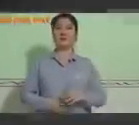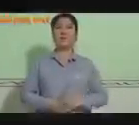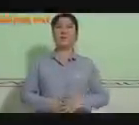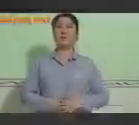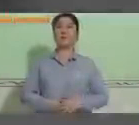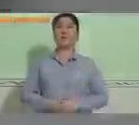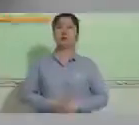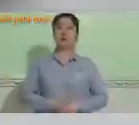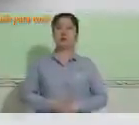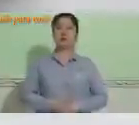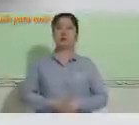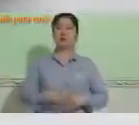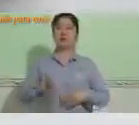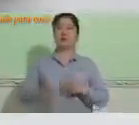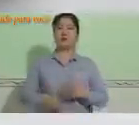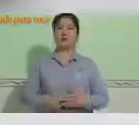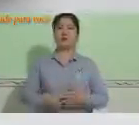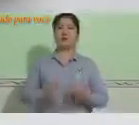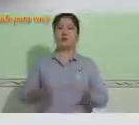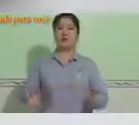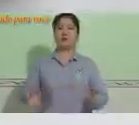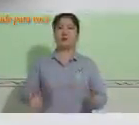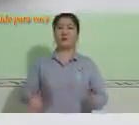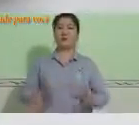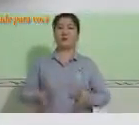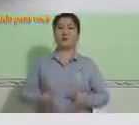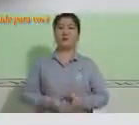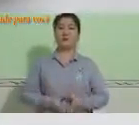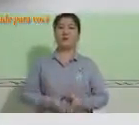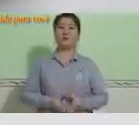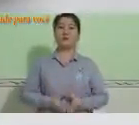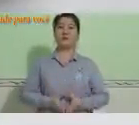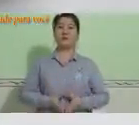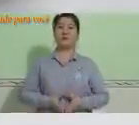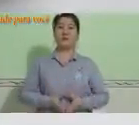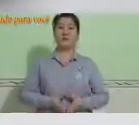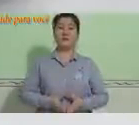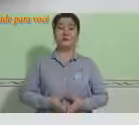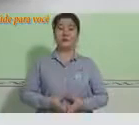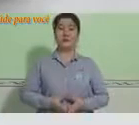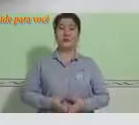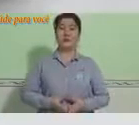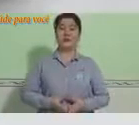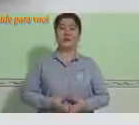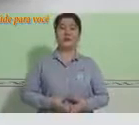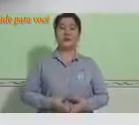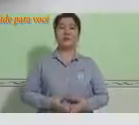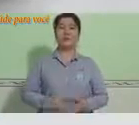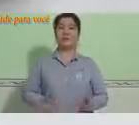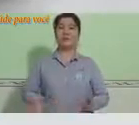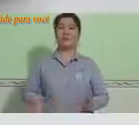privacidade e de preferência sem distrações, vírgula, com tudo o que se precisa ao alcance. Ponto e vírgula. Se necessário, vírgula,